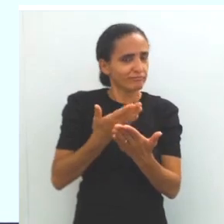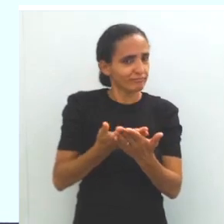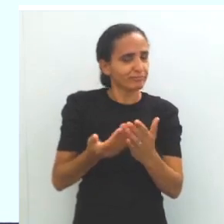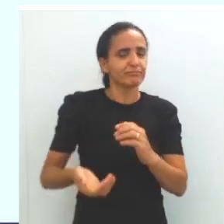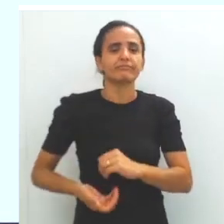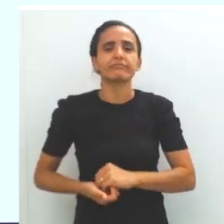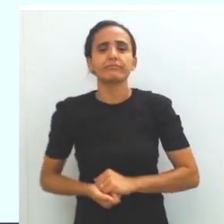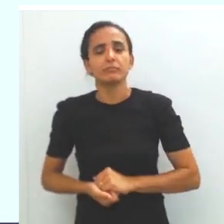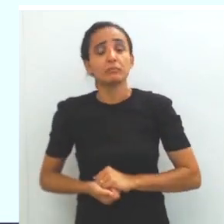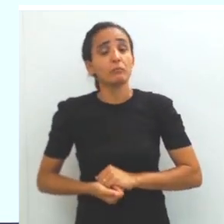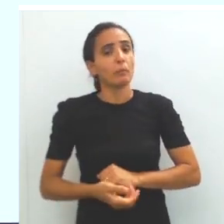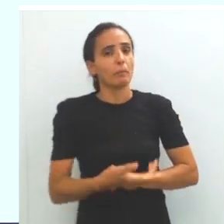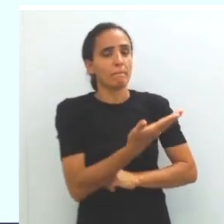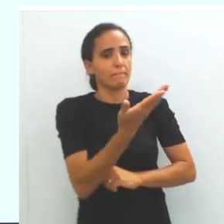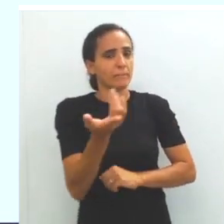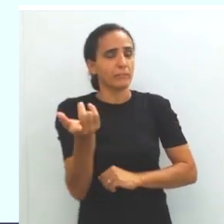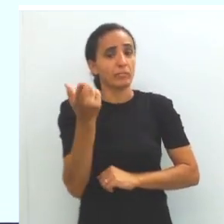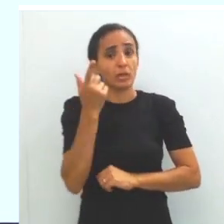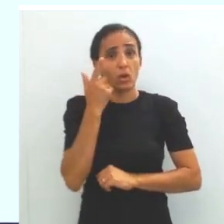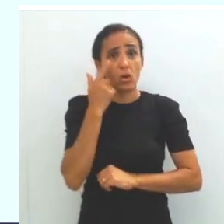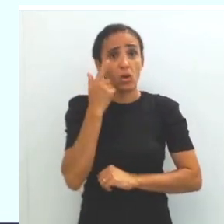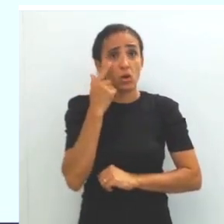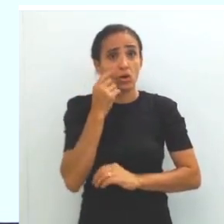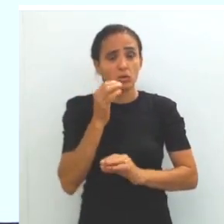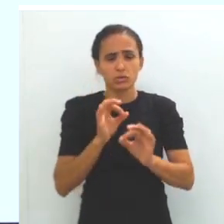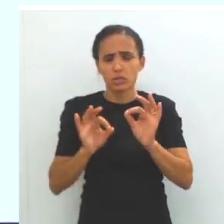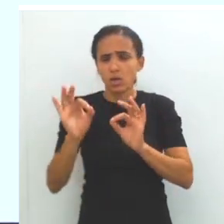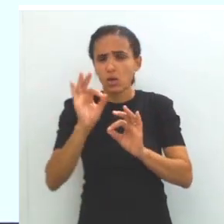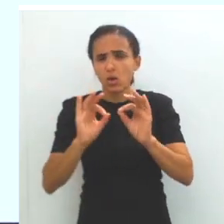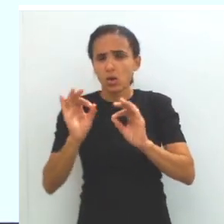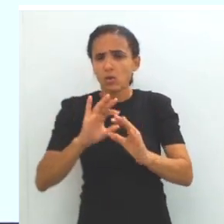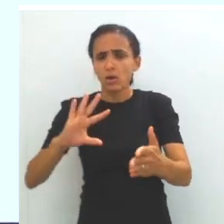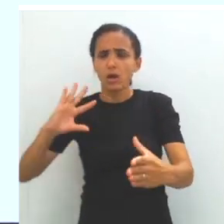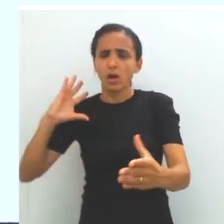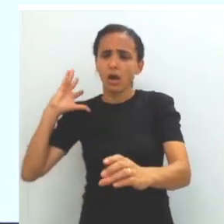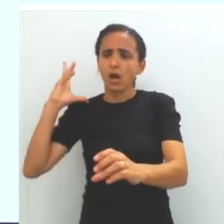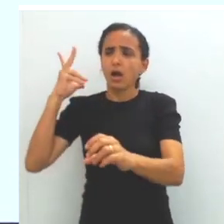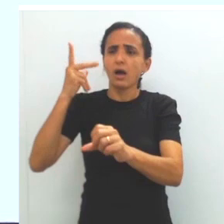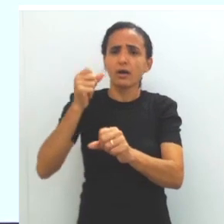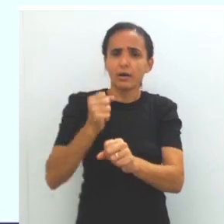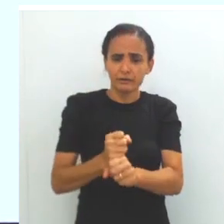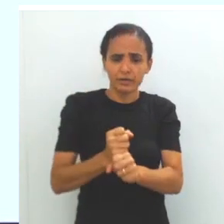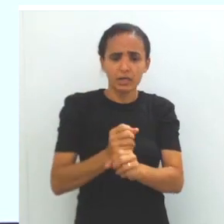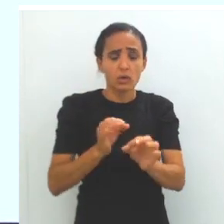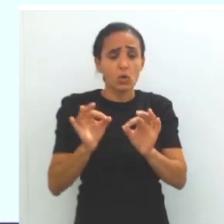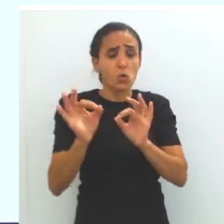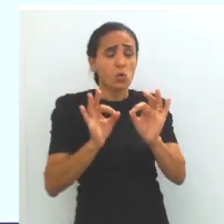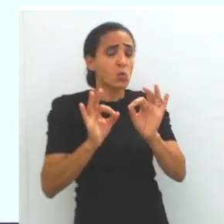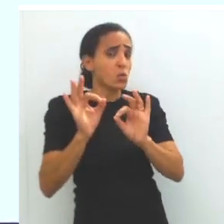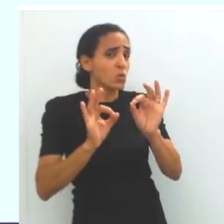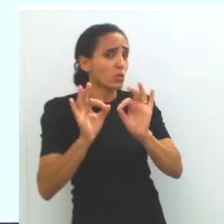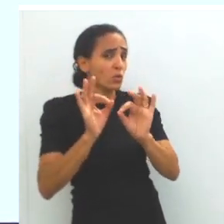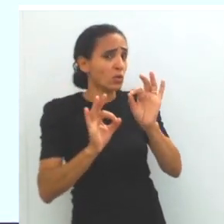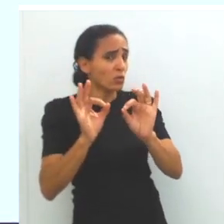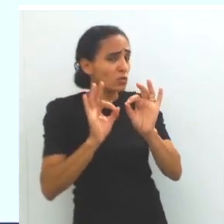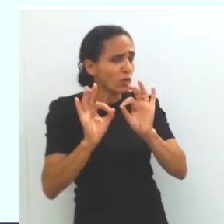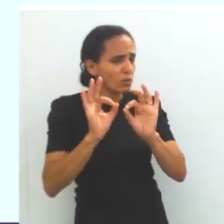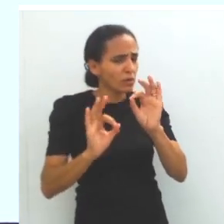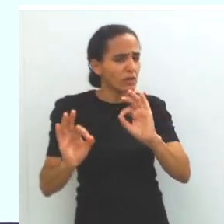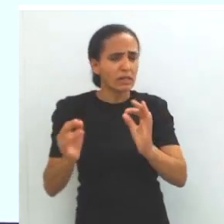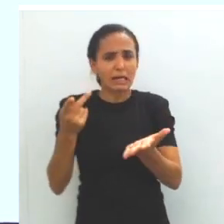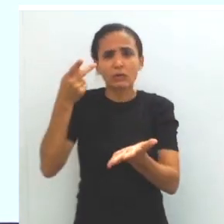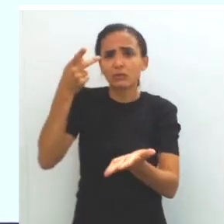tirar. Vamos lá. Olhar comigo a revisão com relação ao mecanismo da